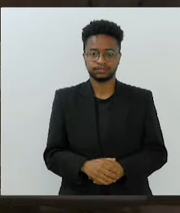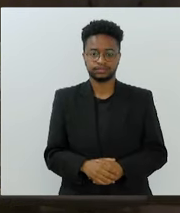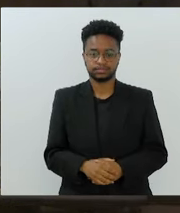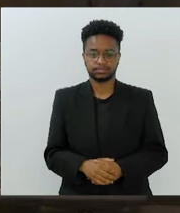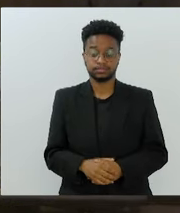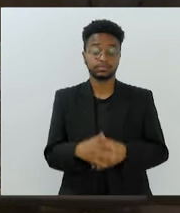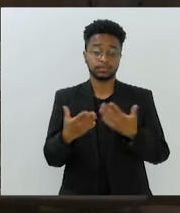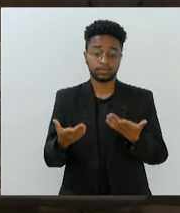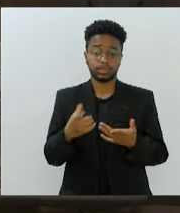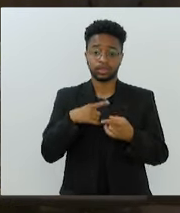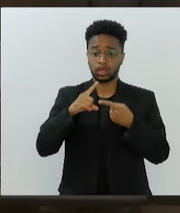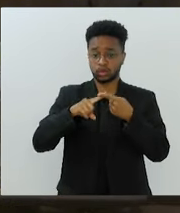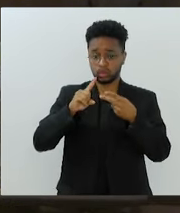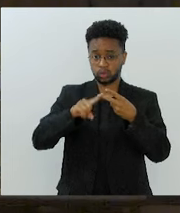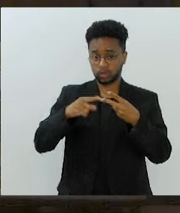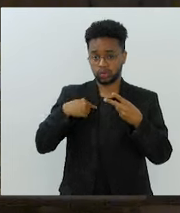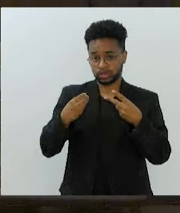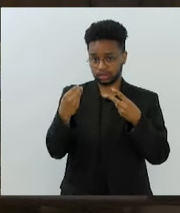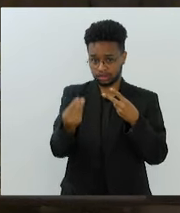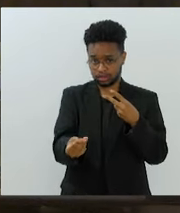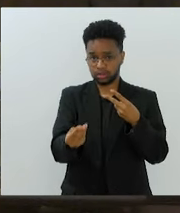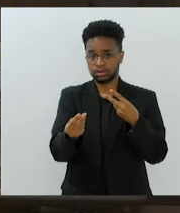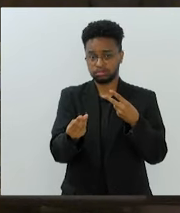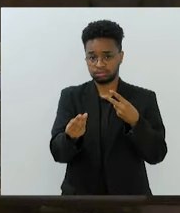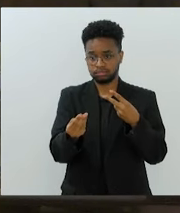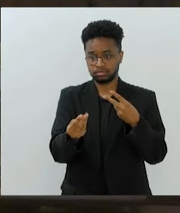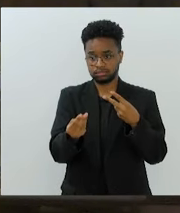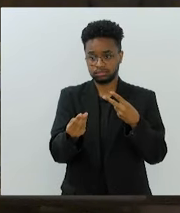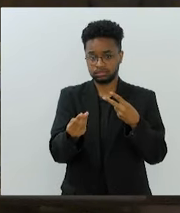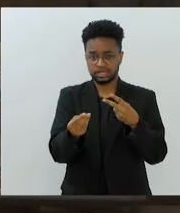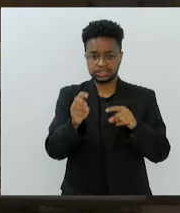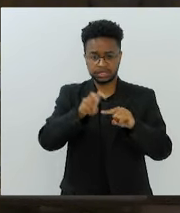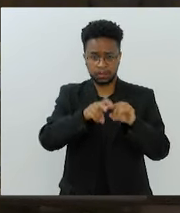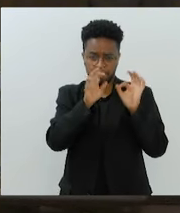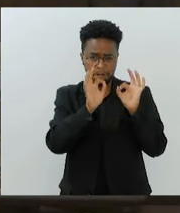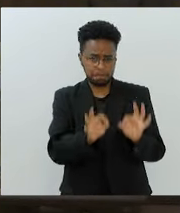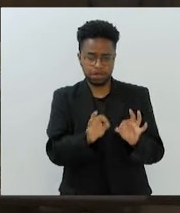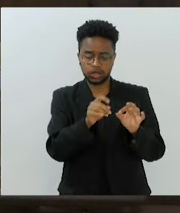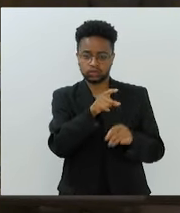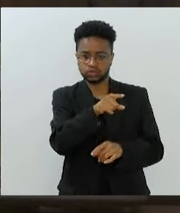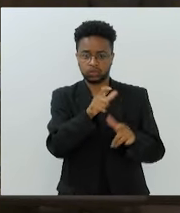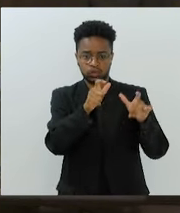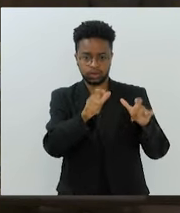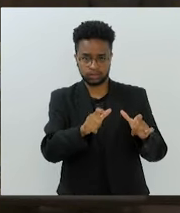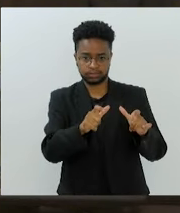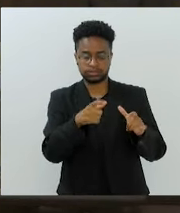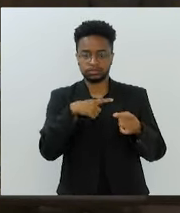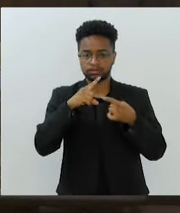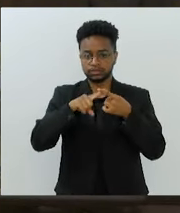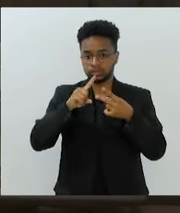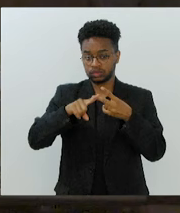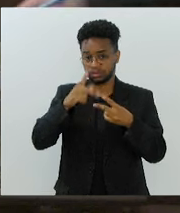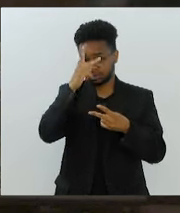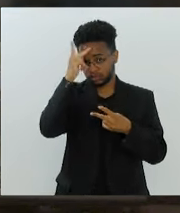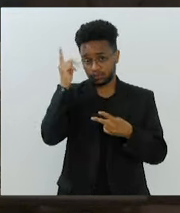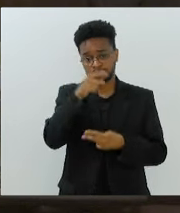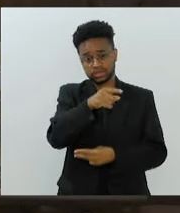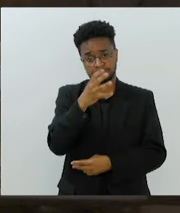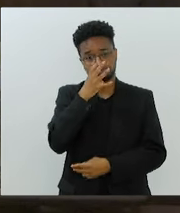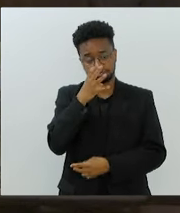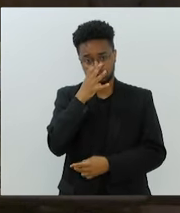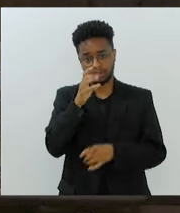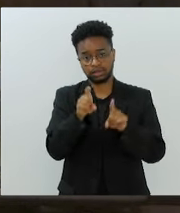duas das que eu entreguei, estiveram sentados exatamente no lugar que você está sentado, são duas pessoas que você admira